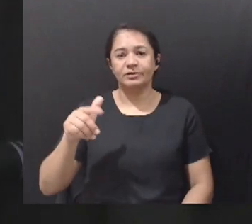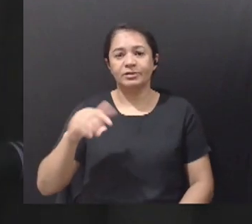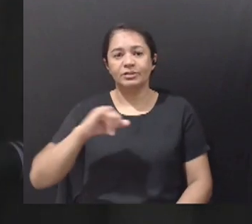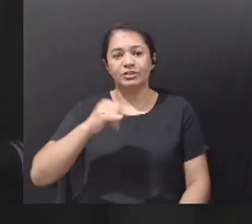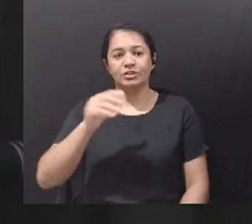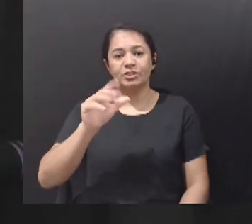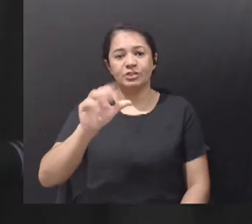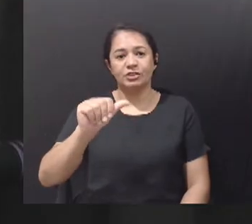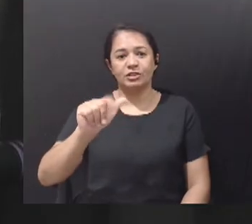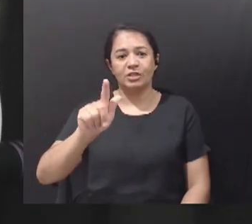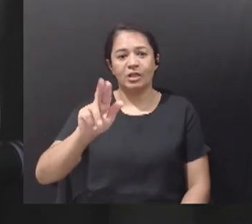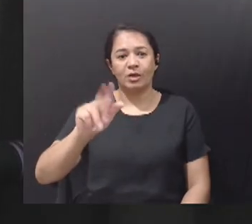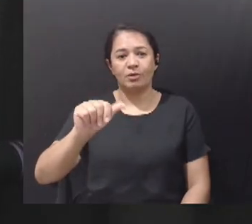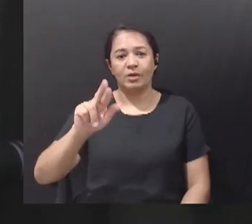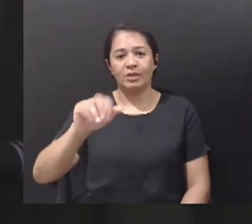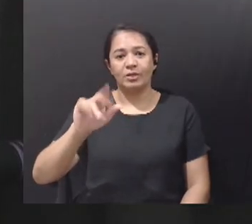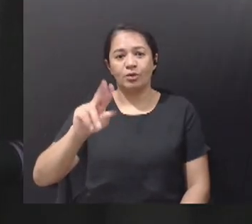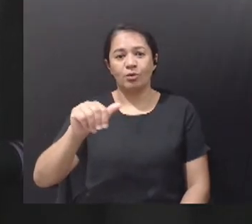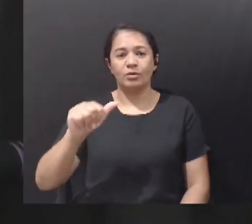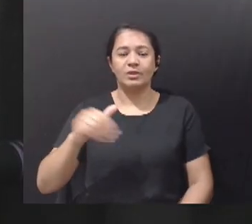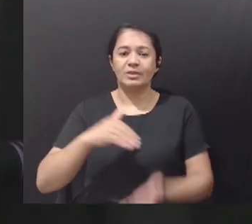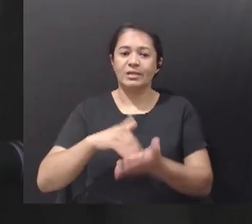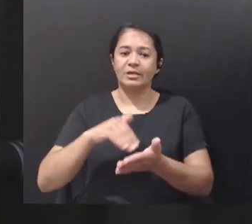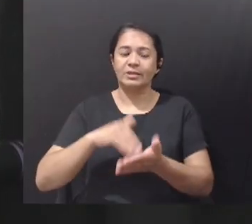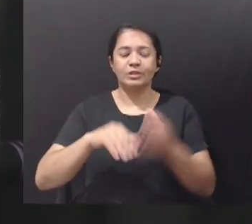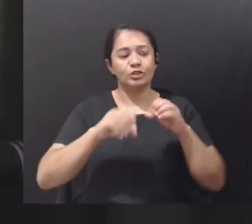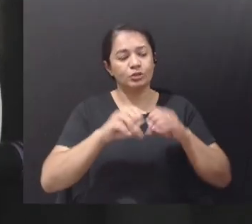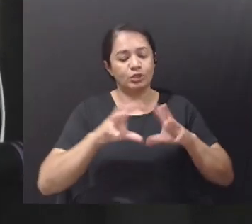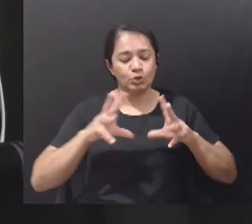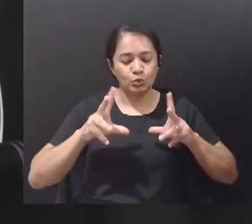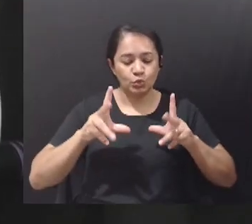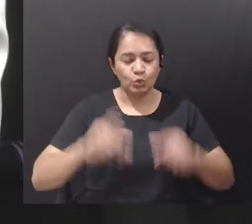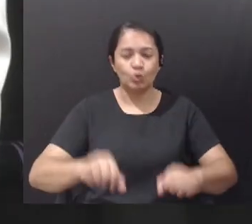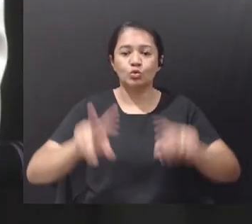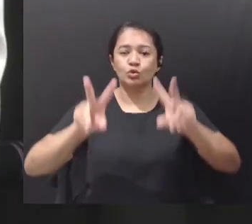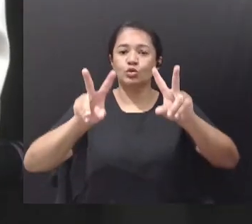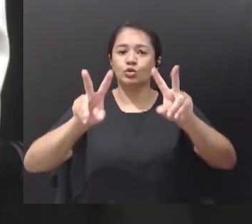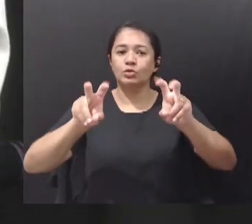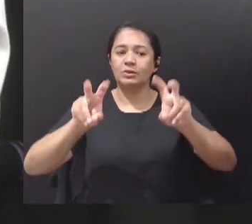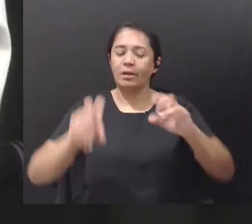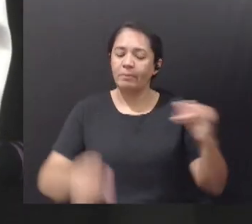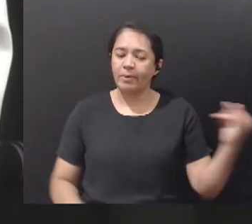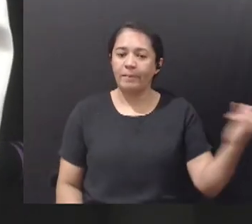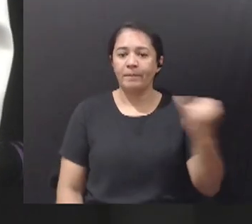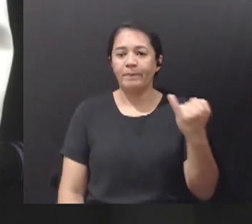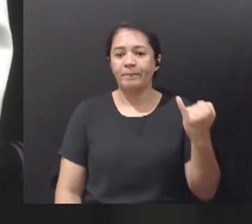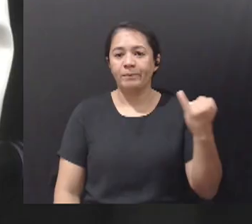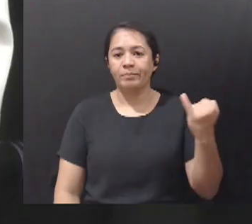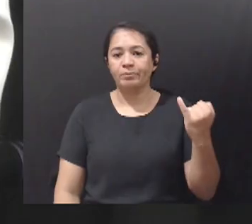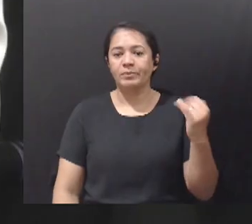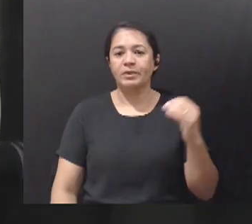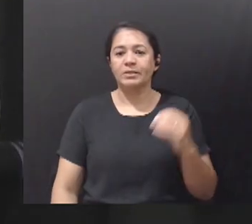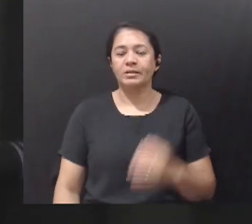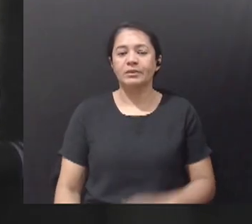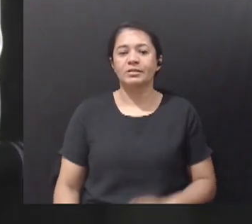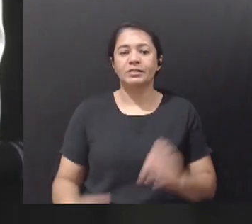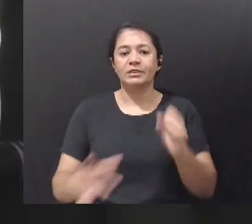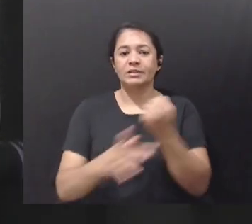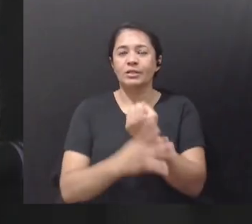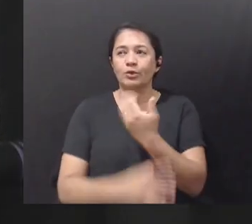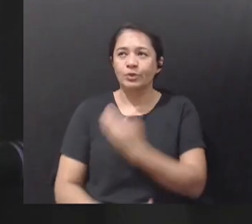passado. Então, todos os temas são importantes, todos, sem exceção, né? Segurança pública, saúde,